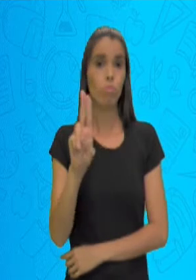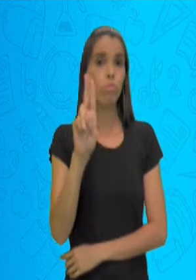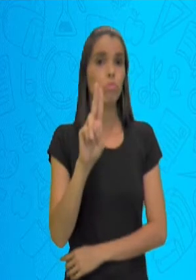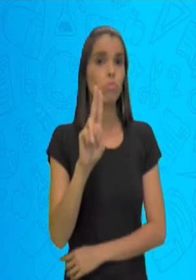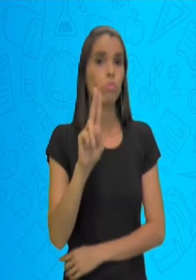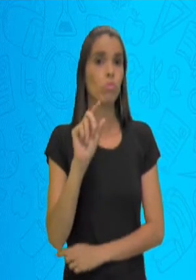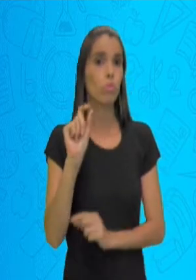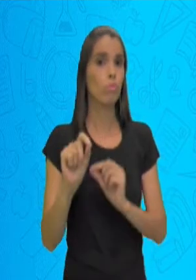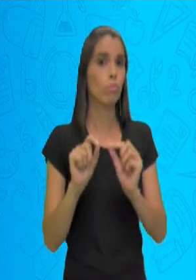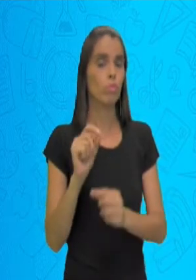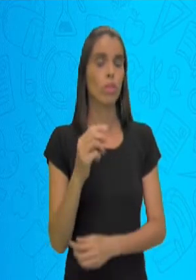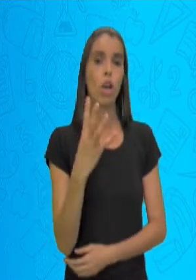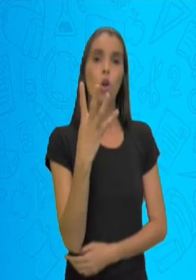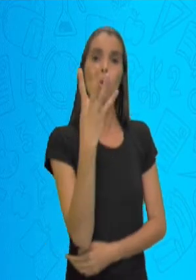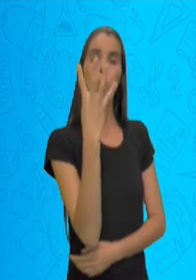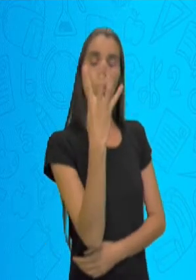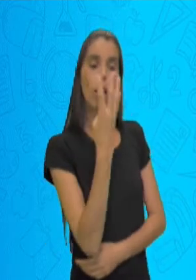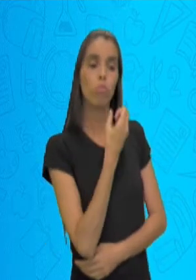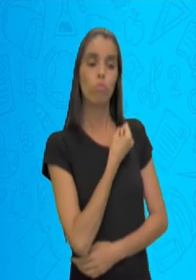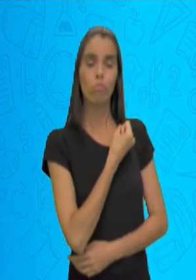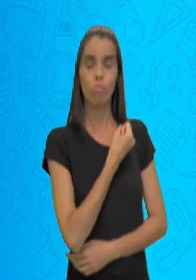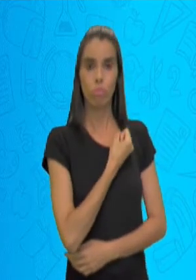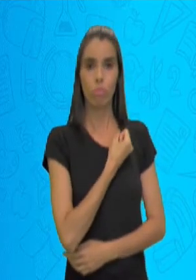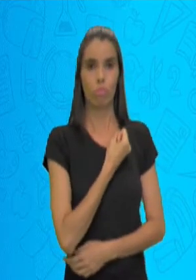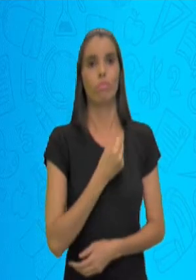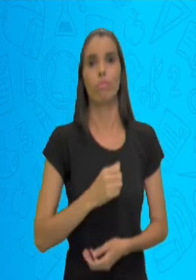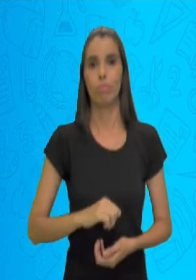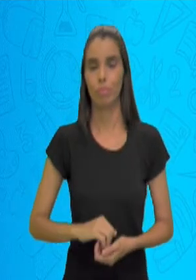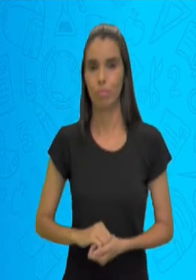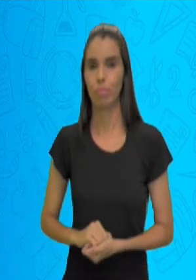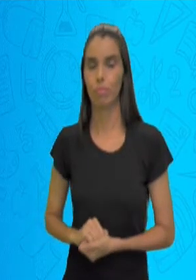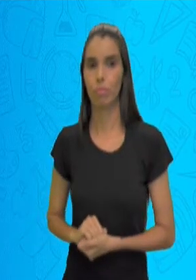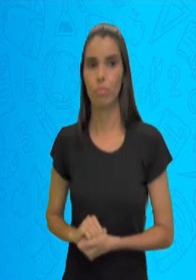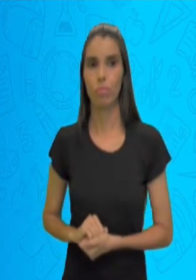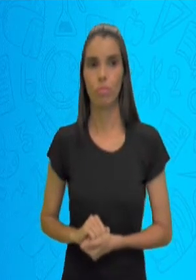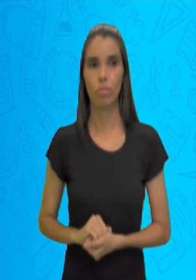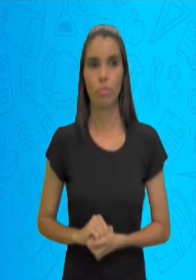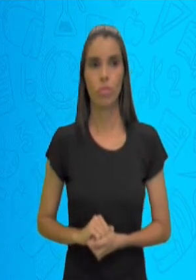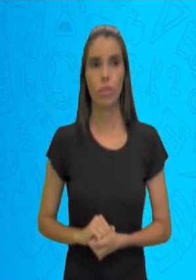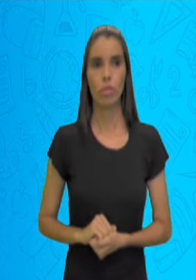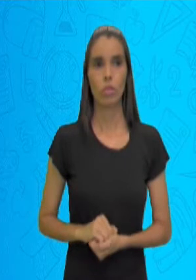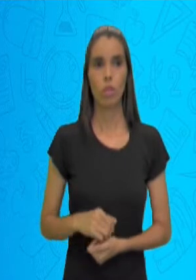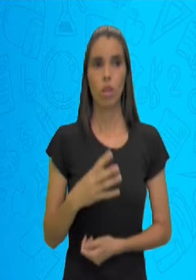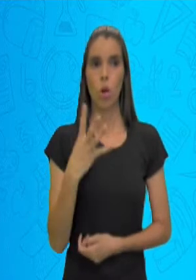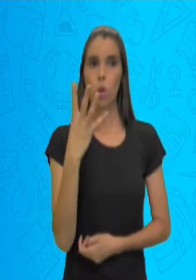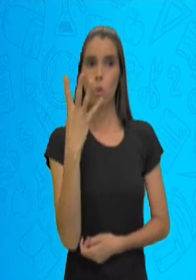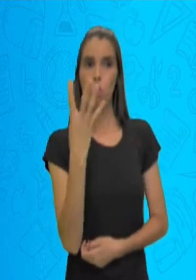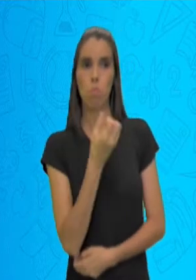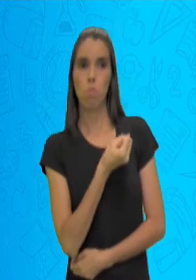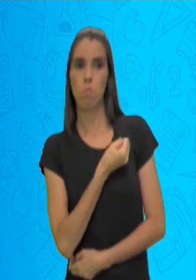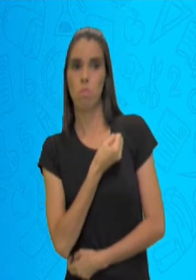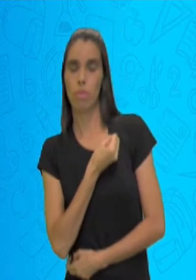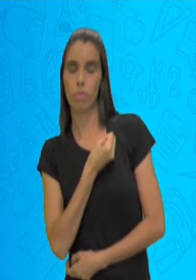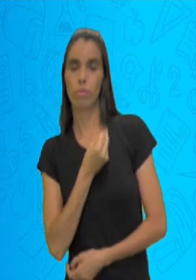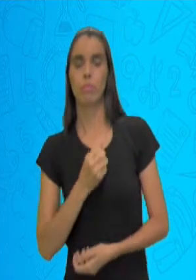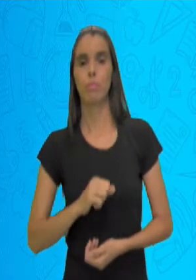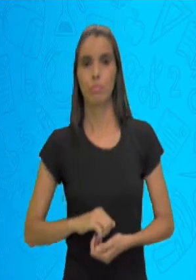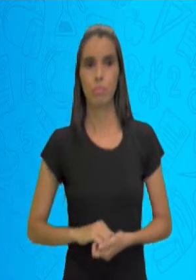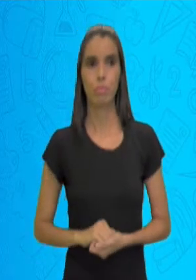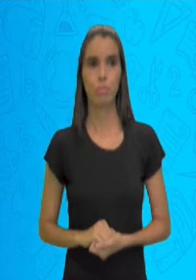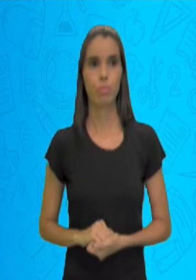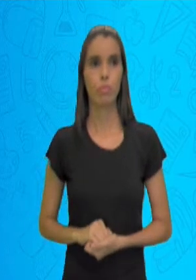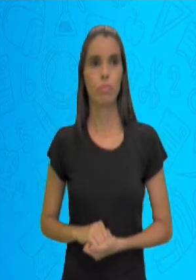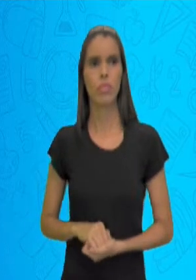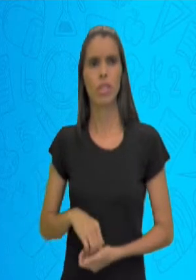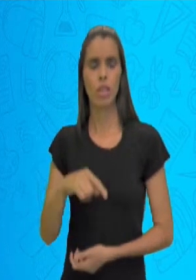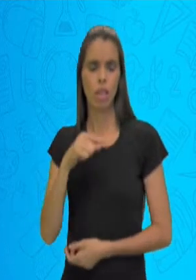usamos 4 algarismos. Isso mesmo, nós usamos aqui, ó, 4 algarismos.